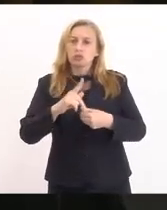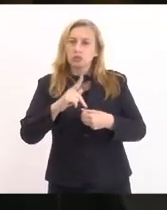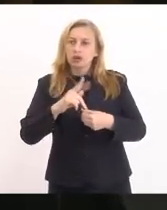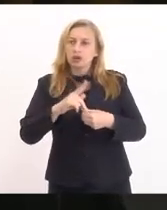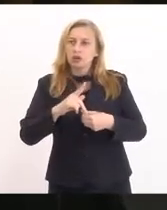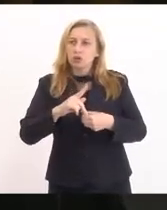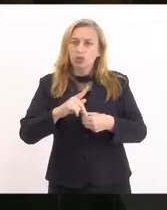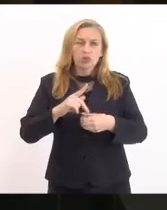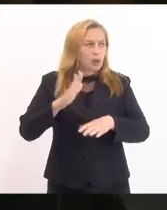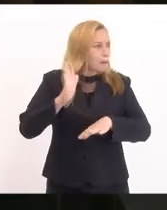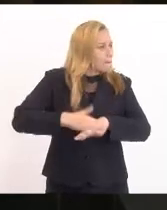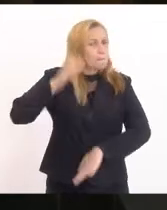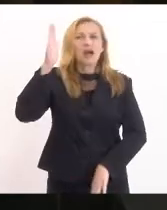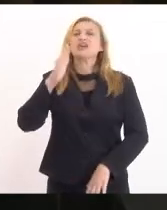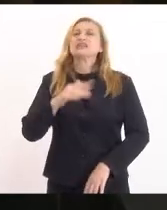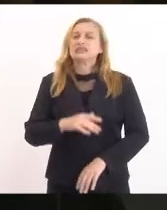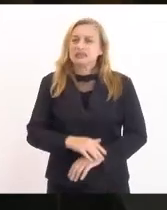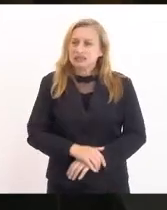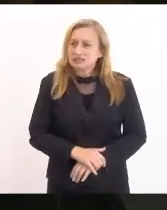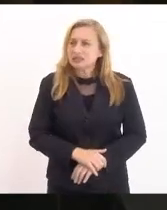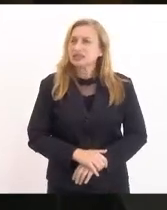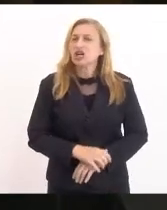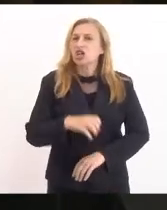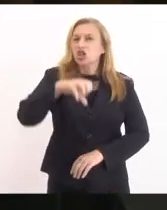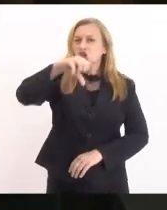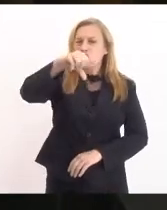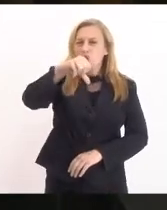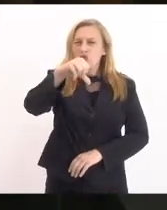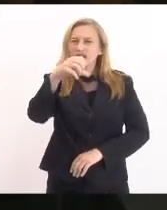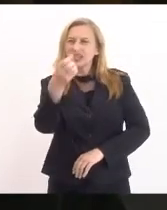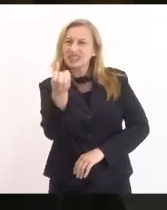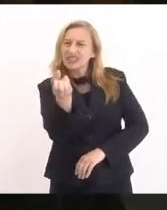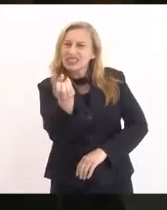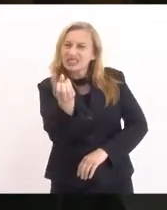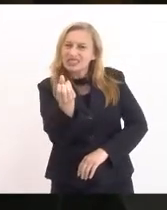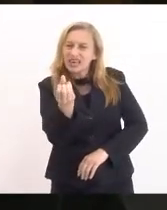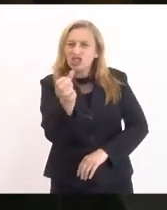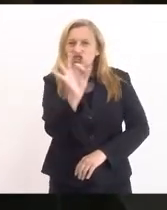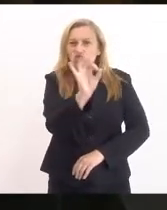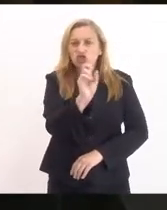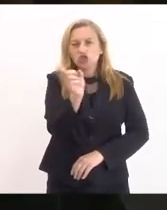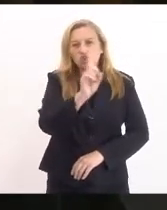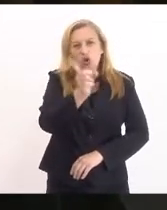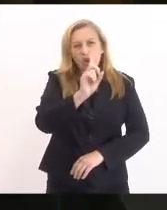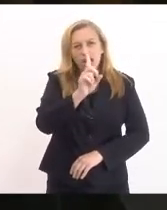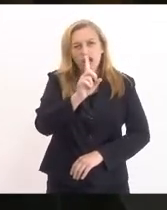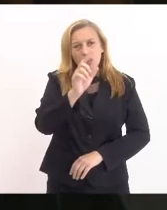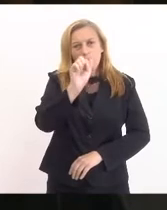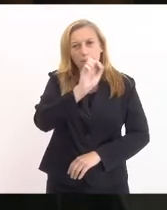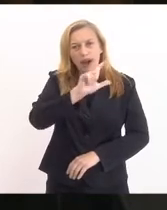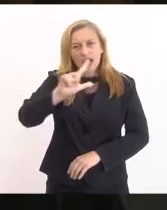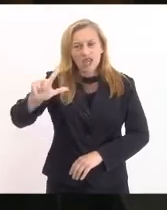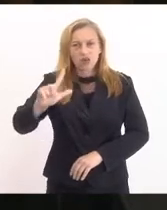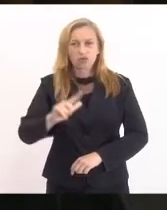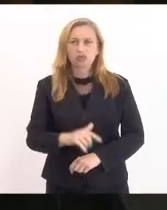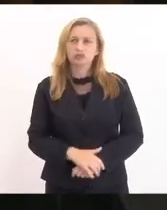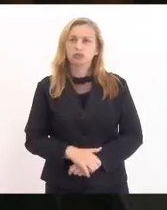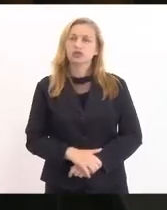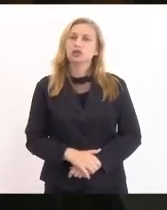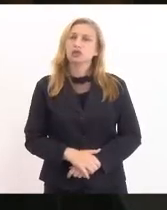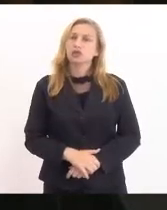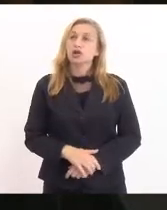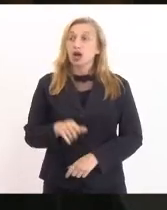Bateu no dia de ontem 96 dólares o barril. Há aqueles